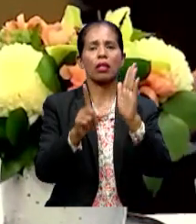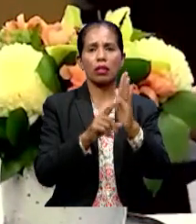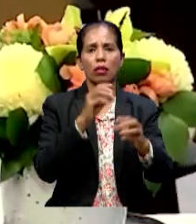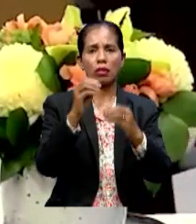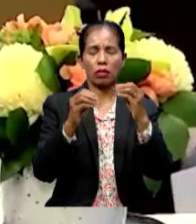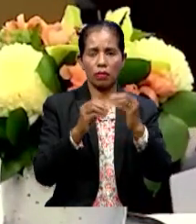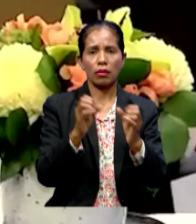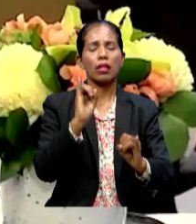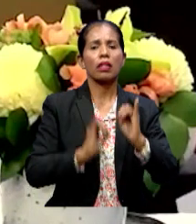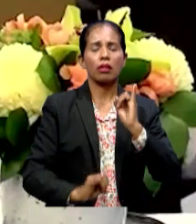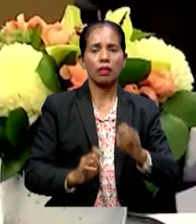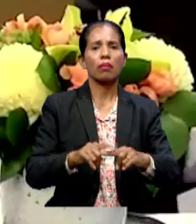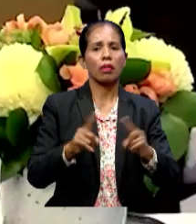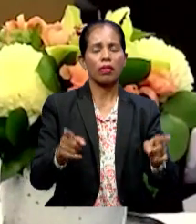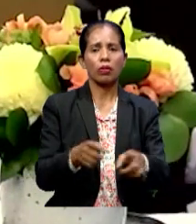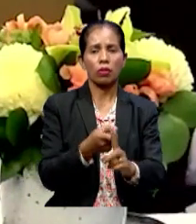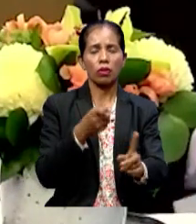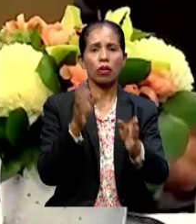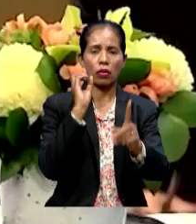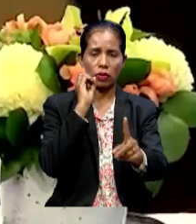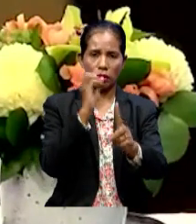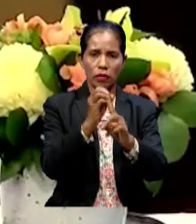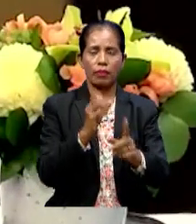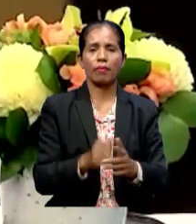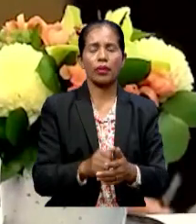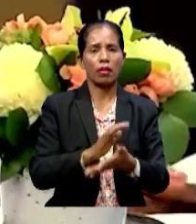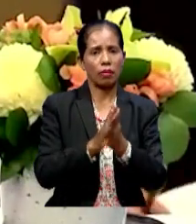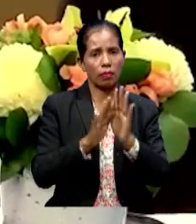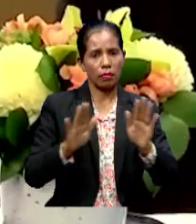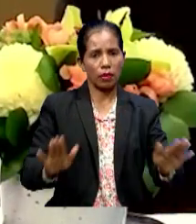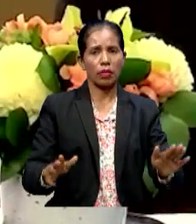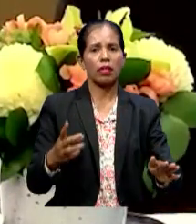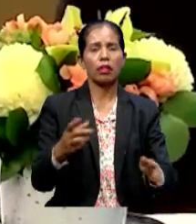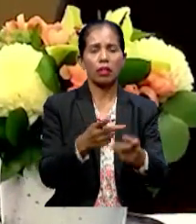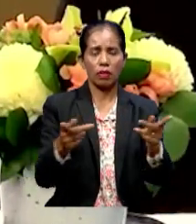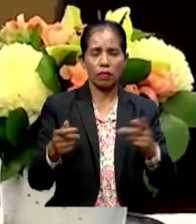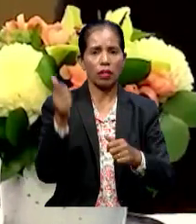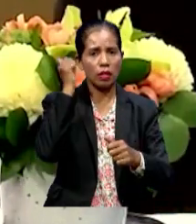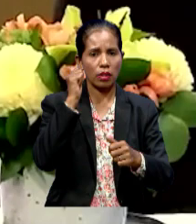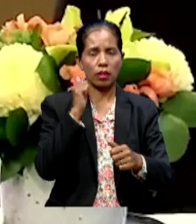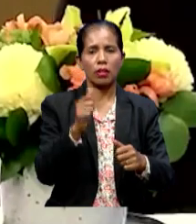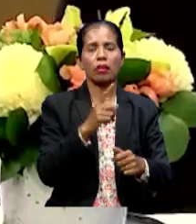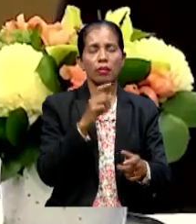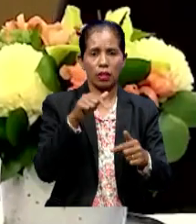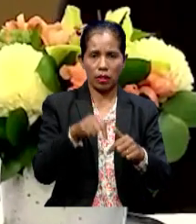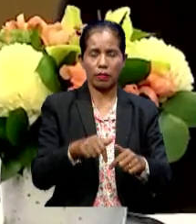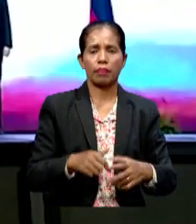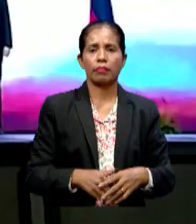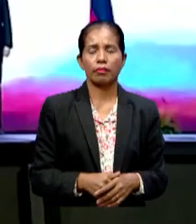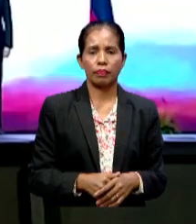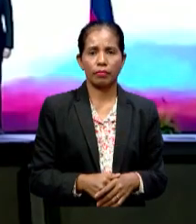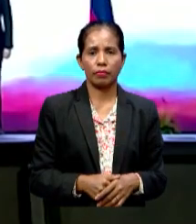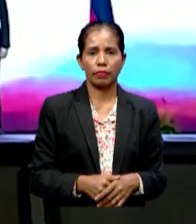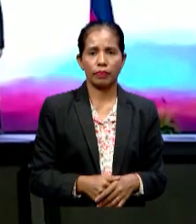referência indivíduo, maibê husi objetivo tarefa. Paz na estabilidade e a área ASEAN nebe luang nem. Na etem agrobnum prastran.